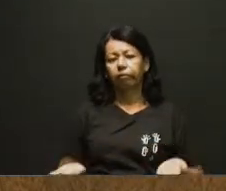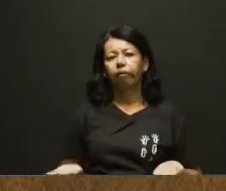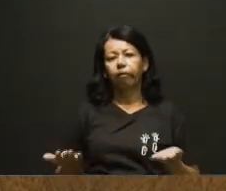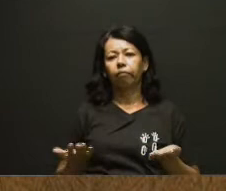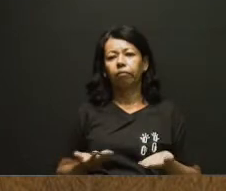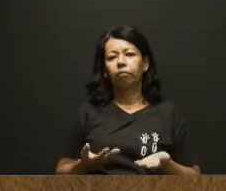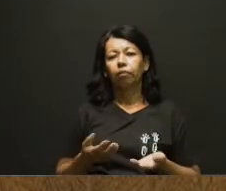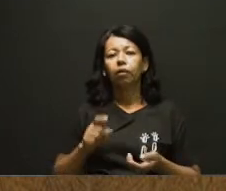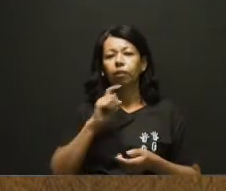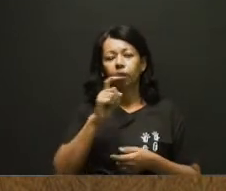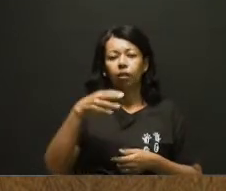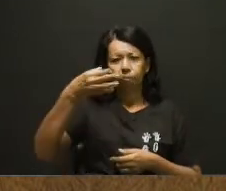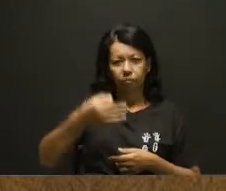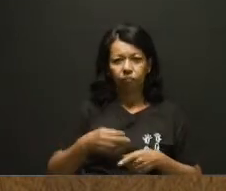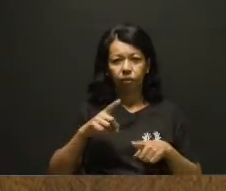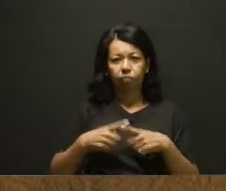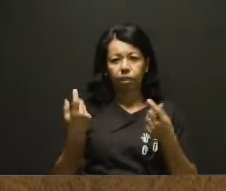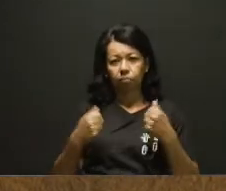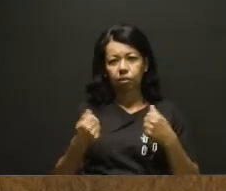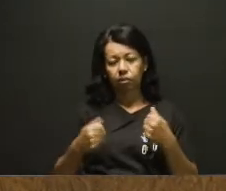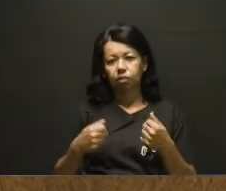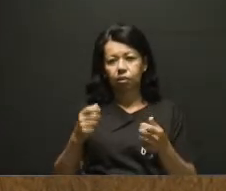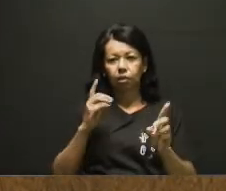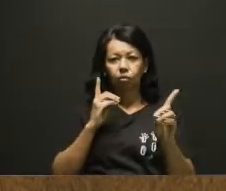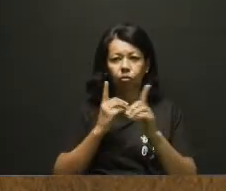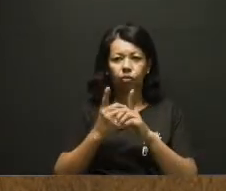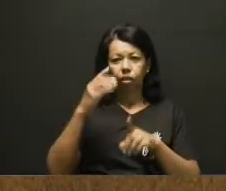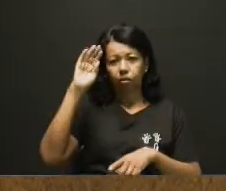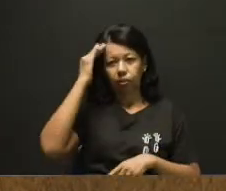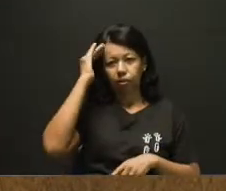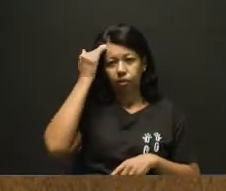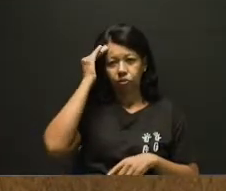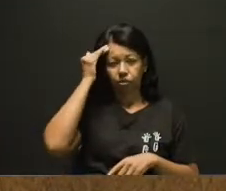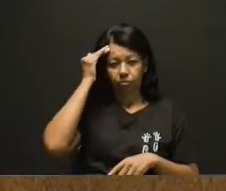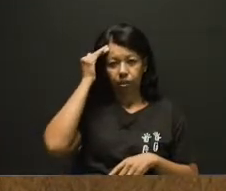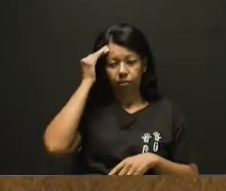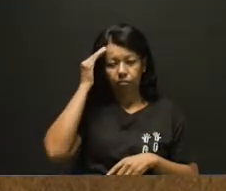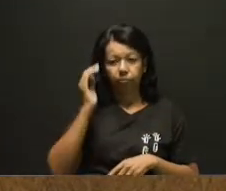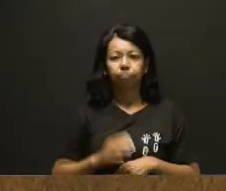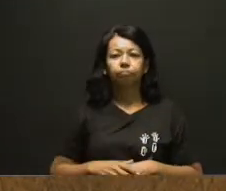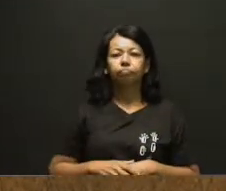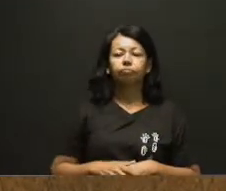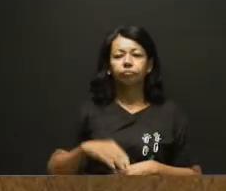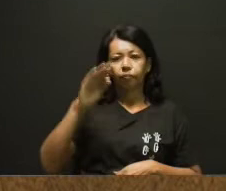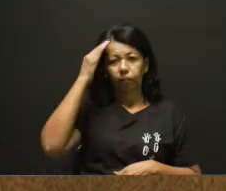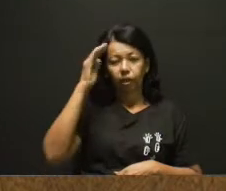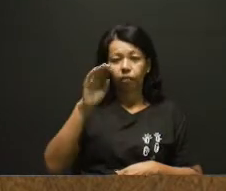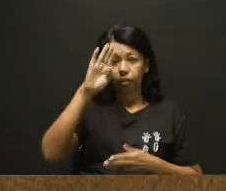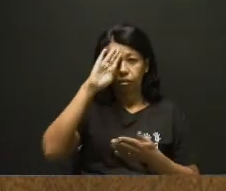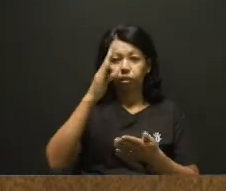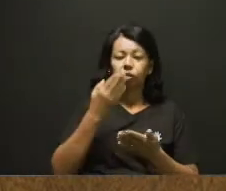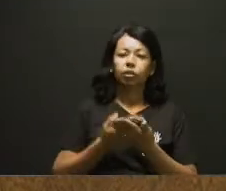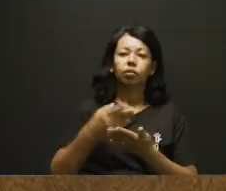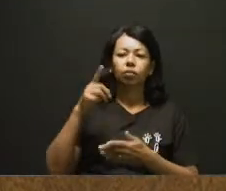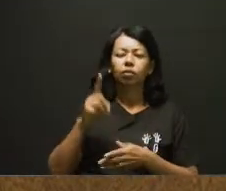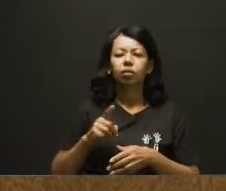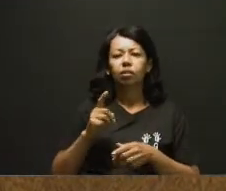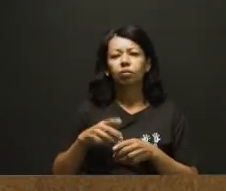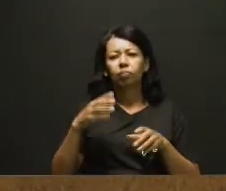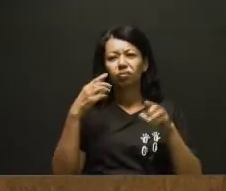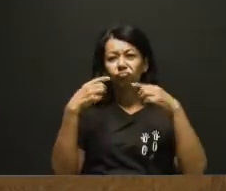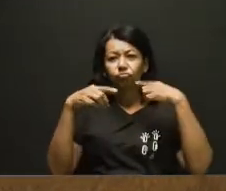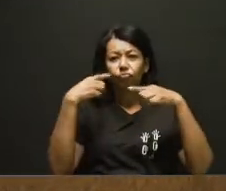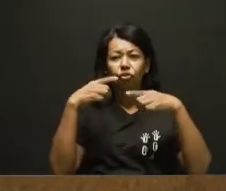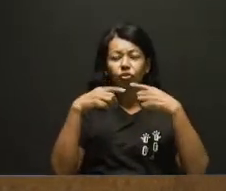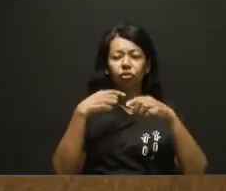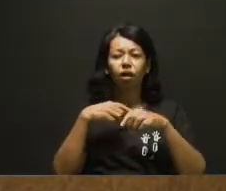perfeito mas a gente precisa buscar se o entendimento e esse entendimento eu só acredito que seja através do diálogo como a